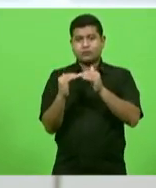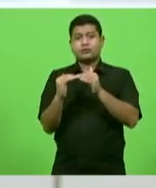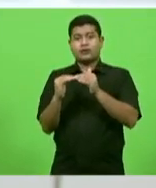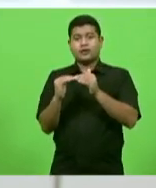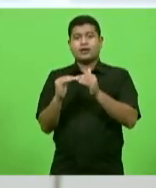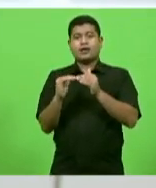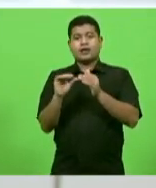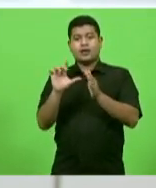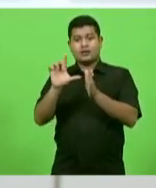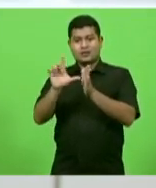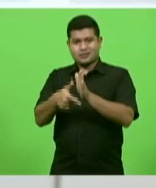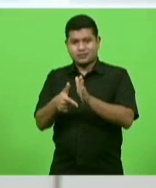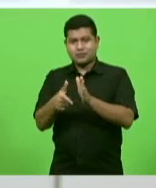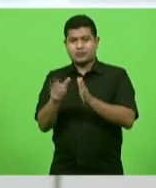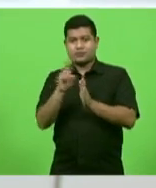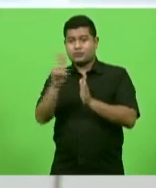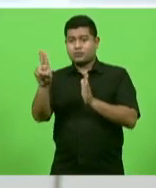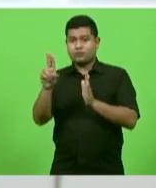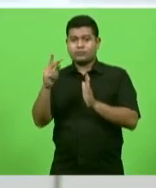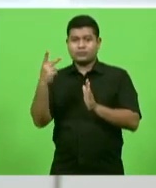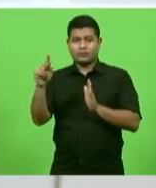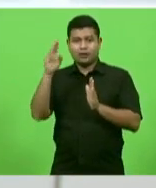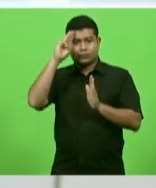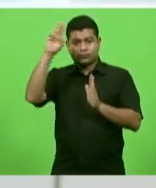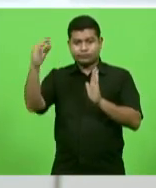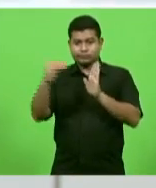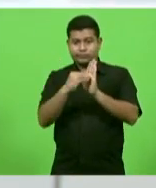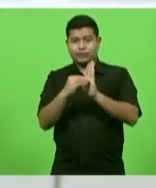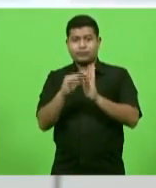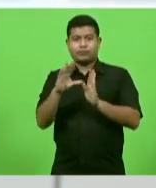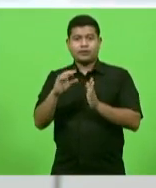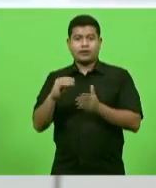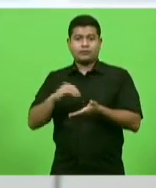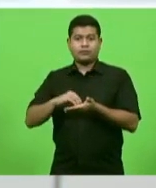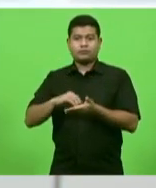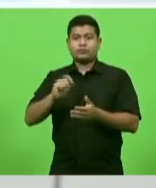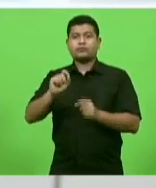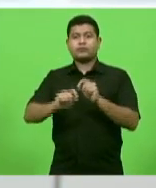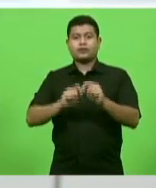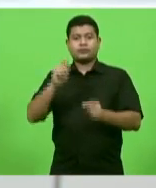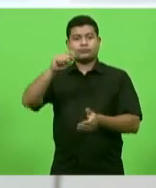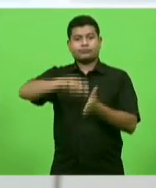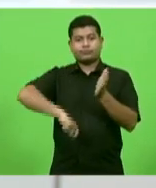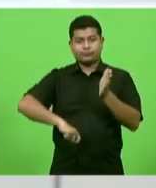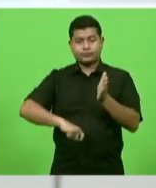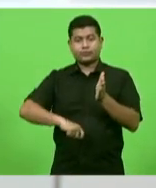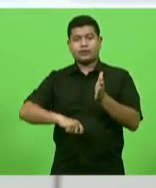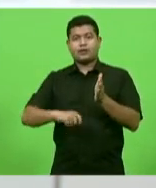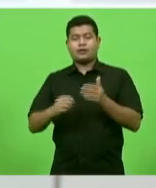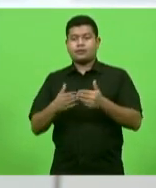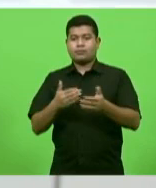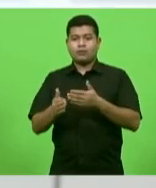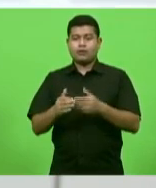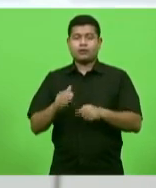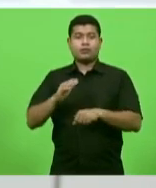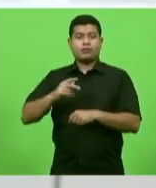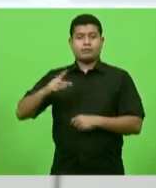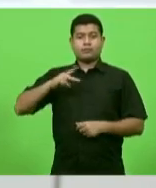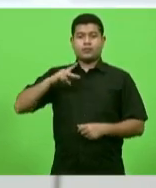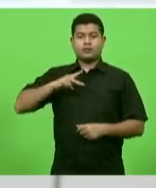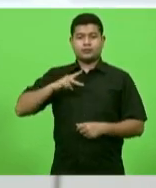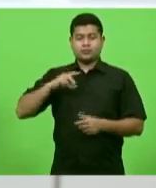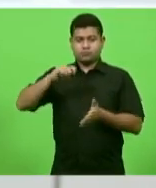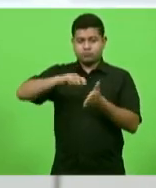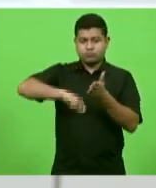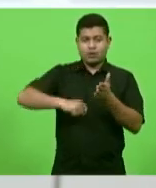da Silva não houve a efetiva assinatura do governador seja de forma física caneta